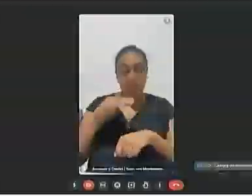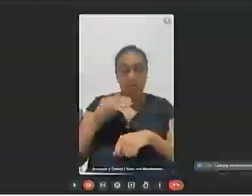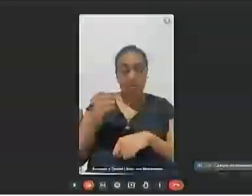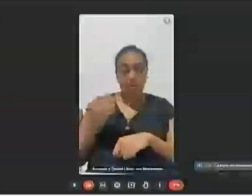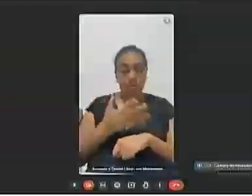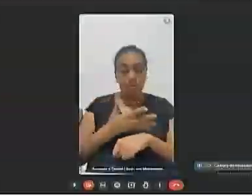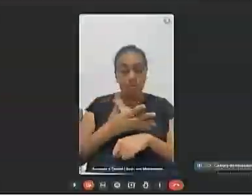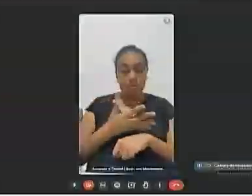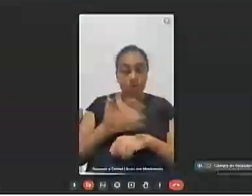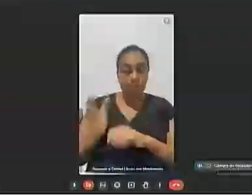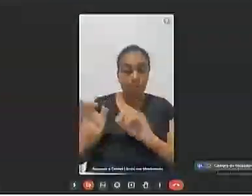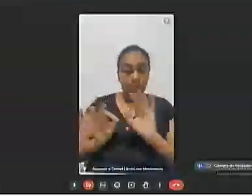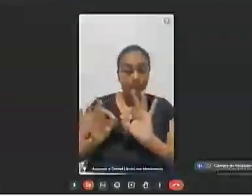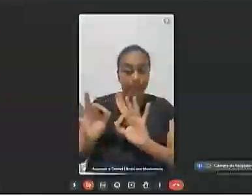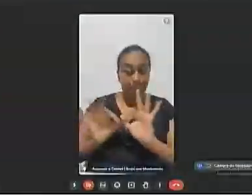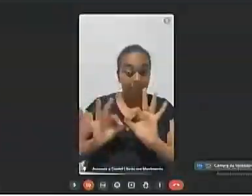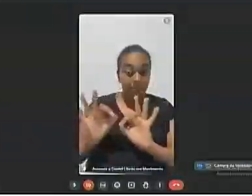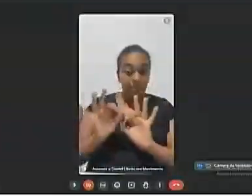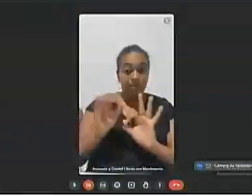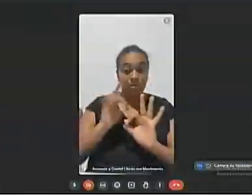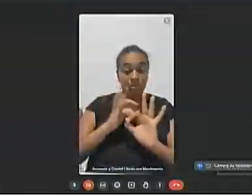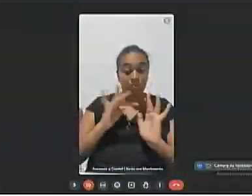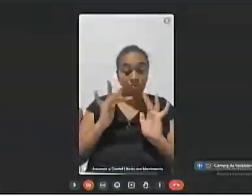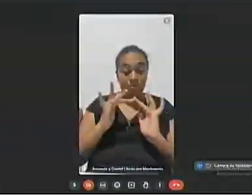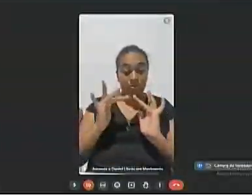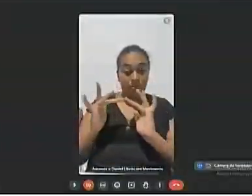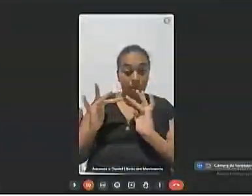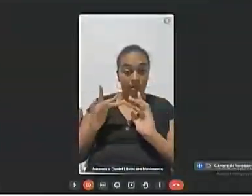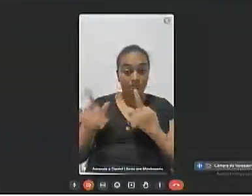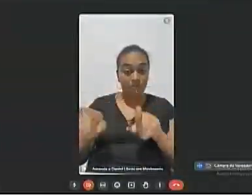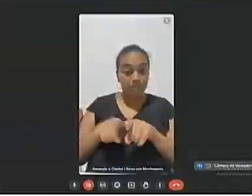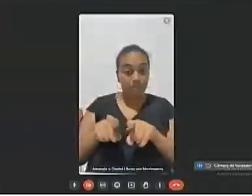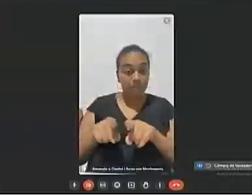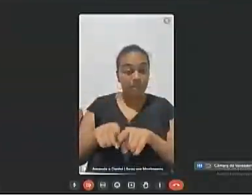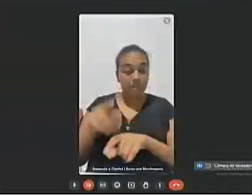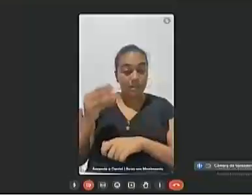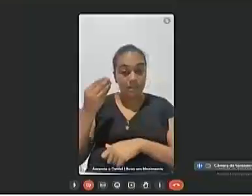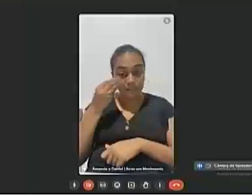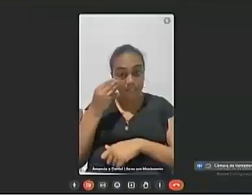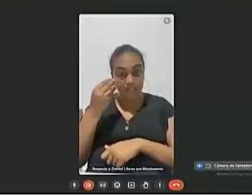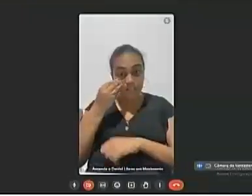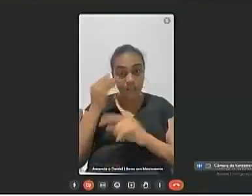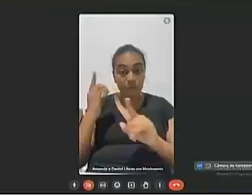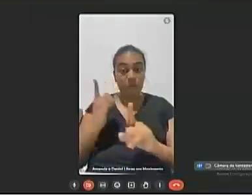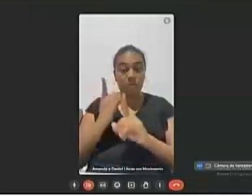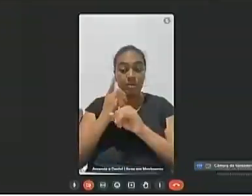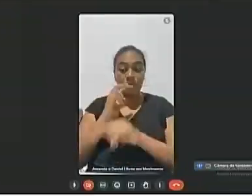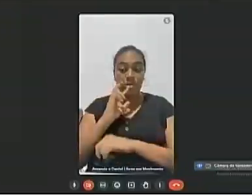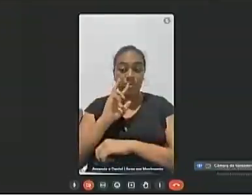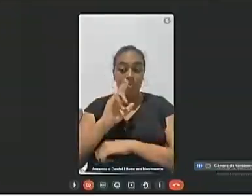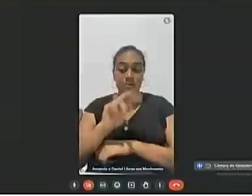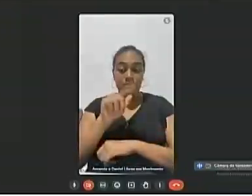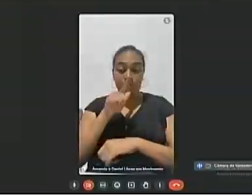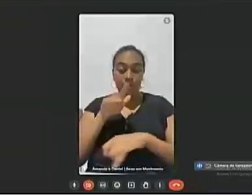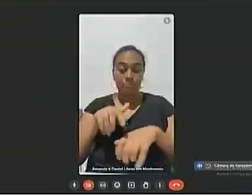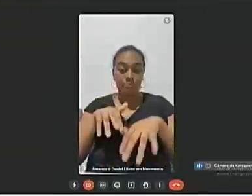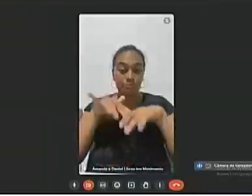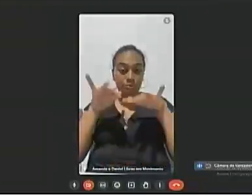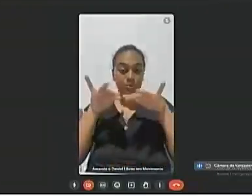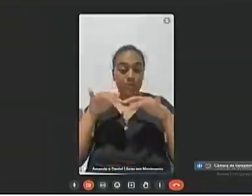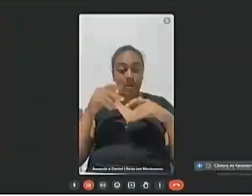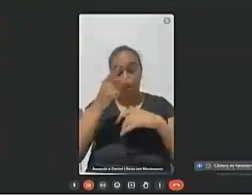a organização esteve envolvida na tentativa de encontrar soluções para essas enchentes, né? A pessoa que deveria